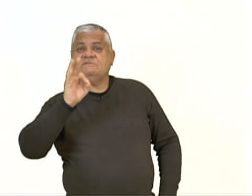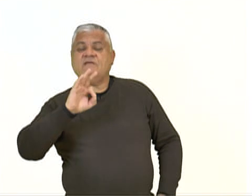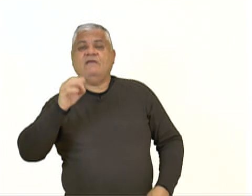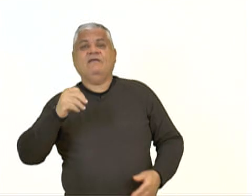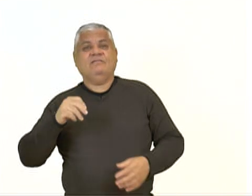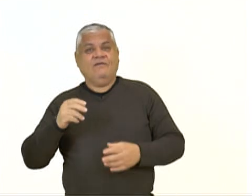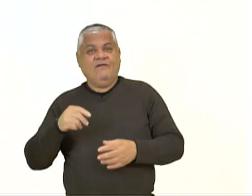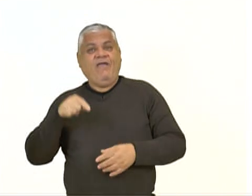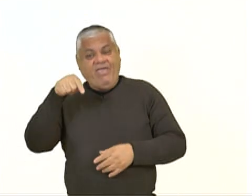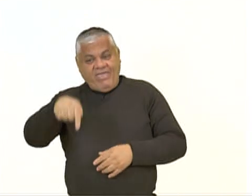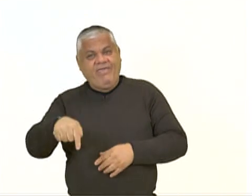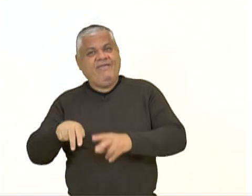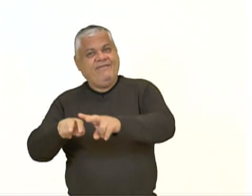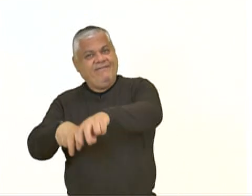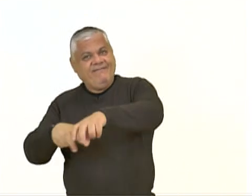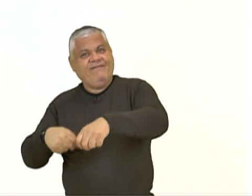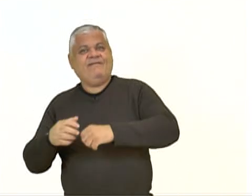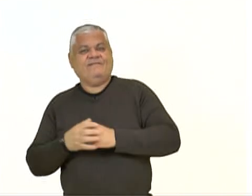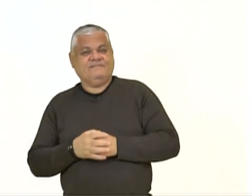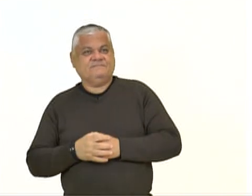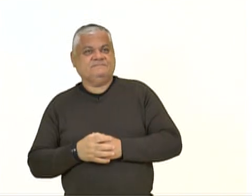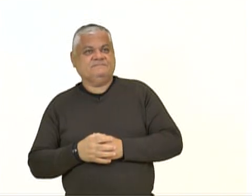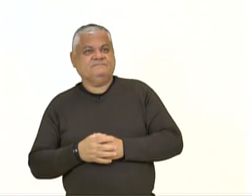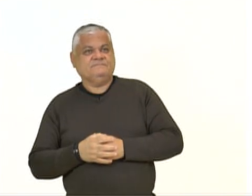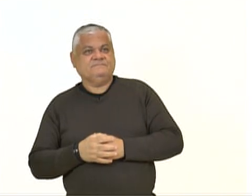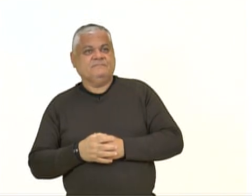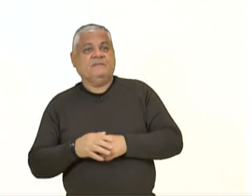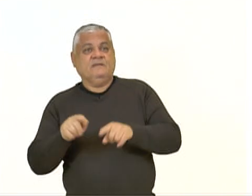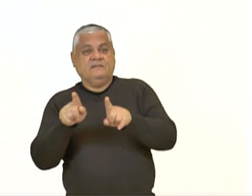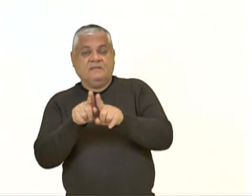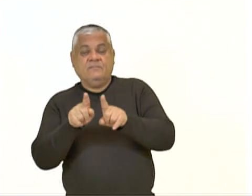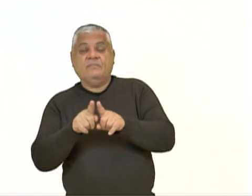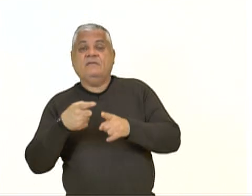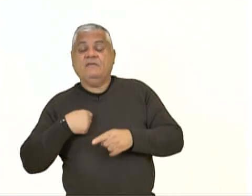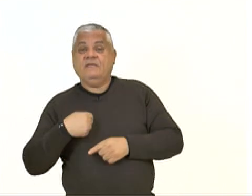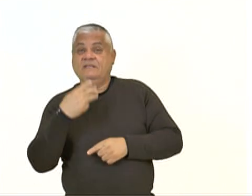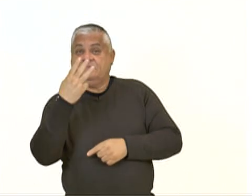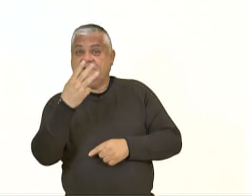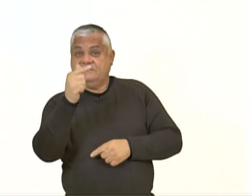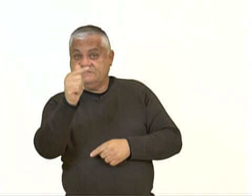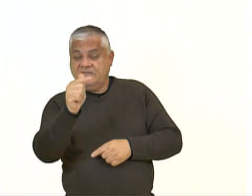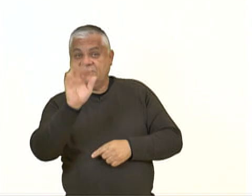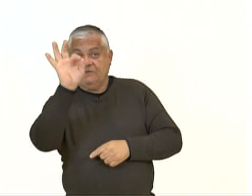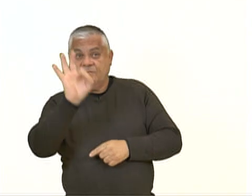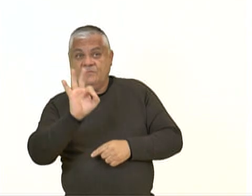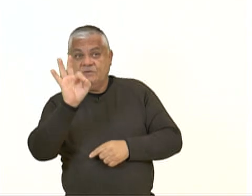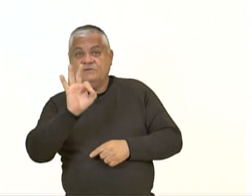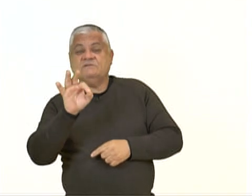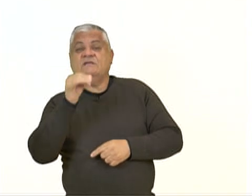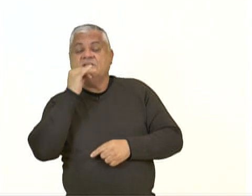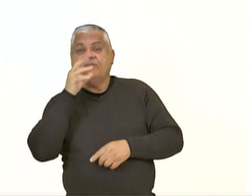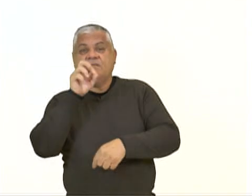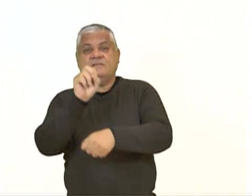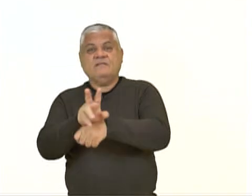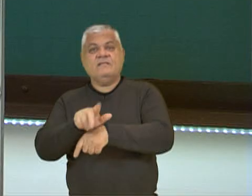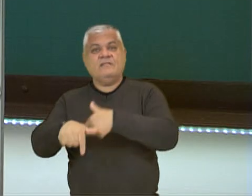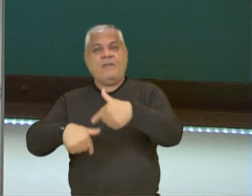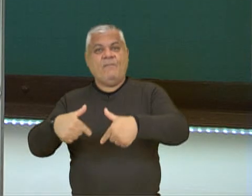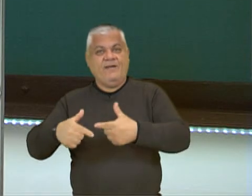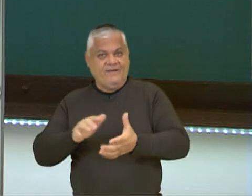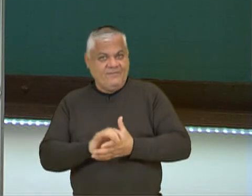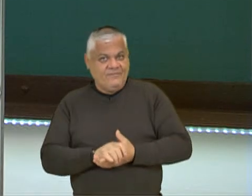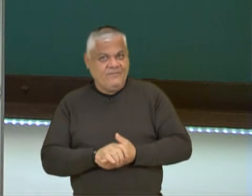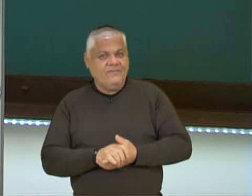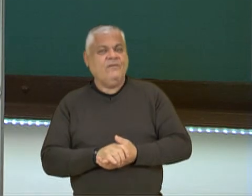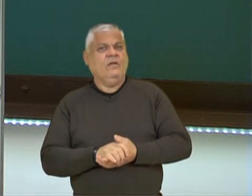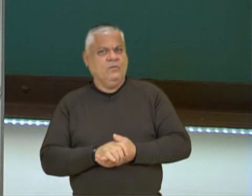42% vem do agronegócio, né? Além de responder por 37% dos empregos gerados. Então,